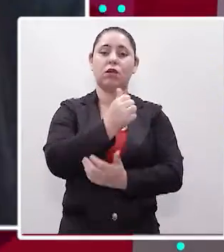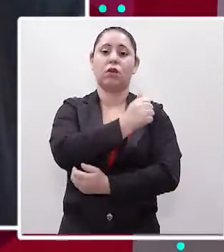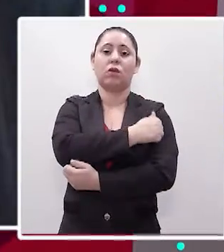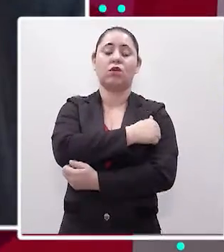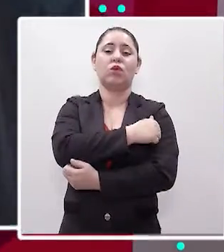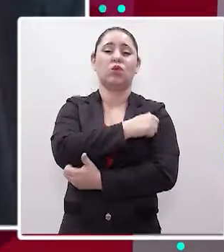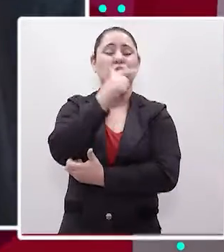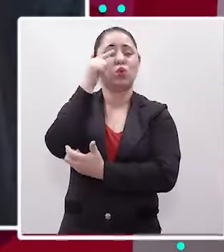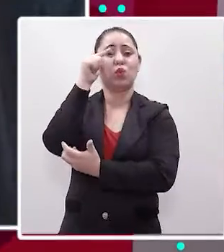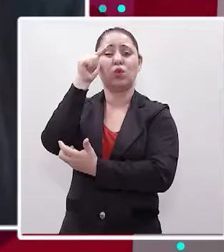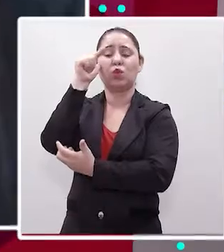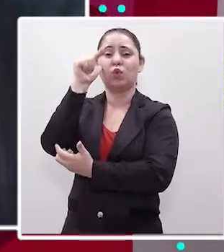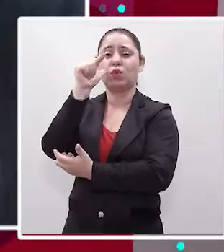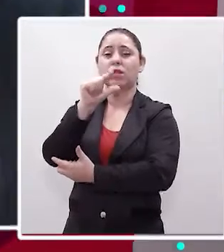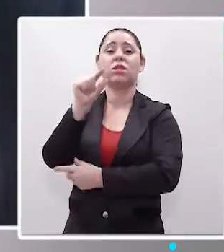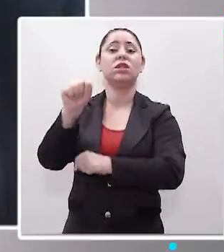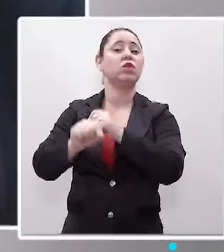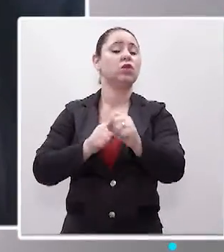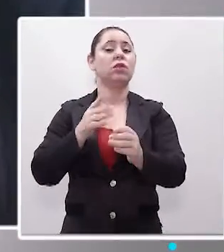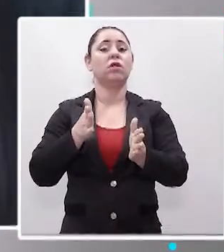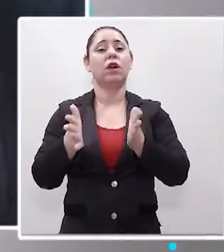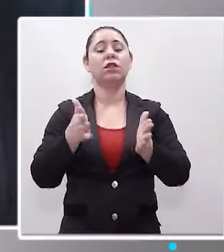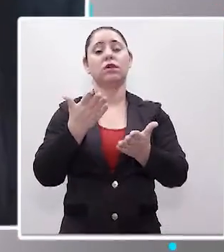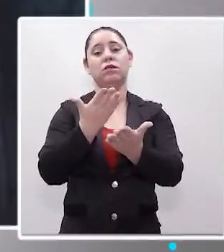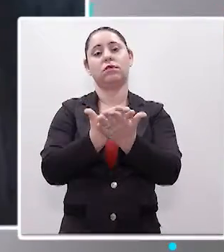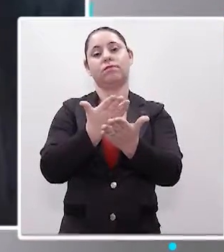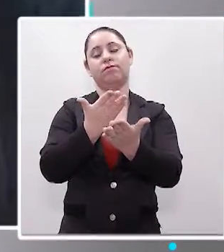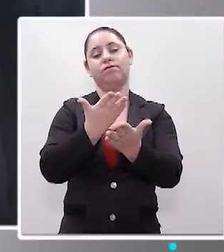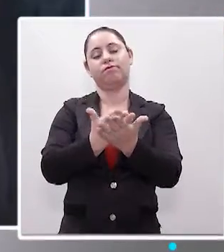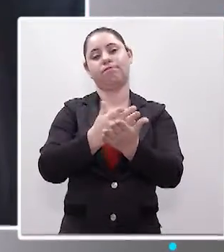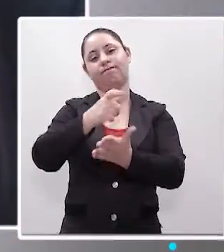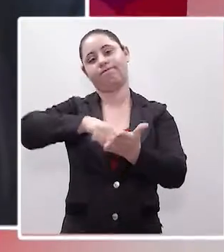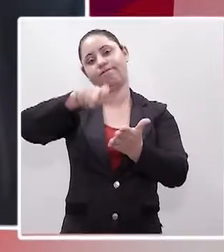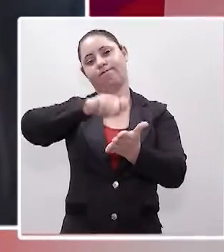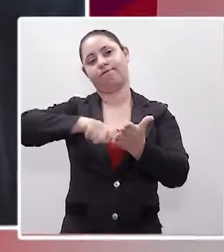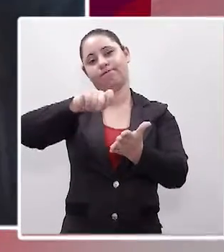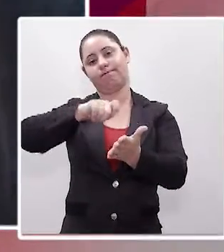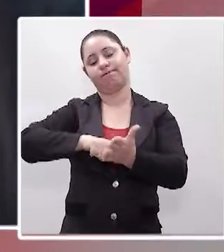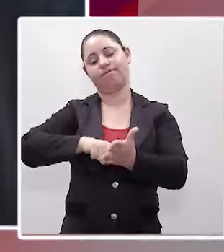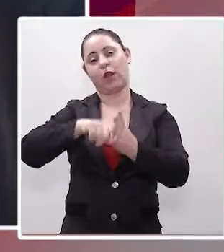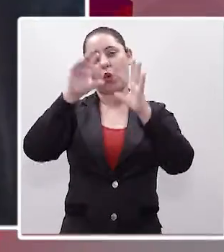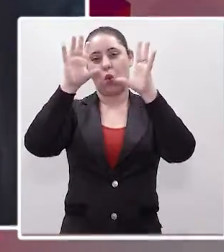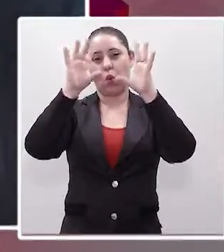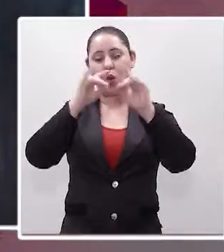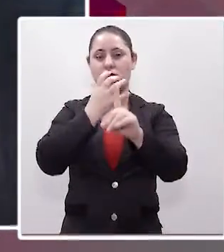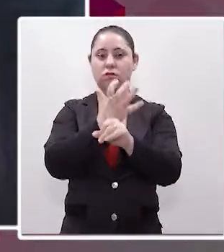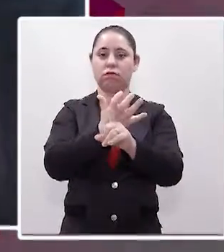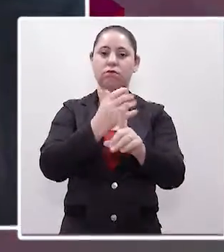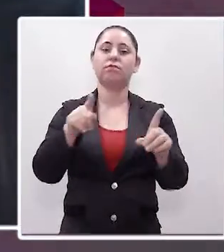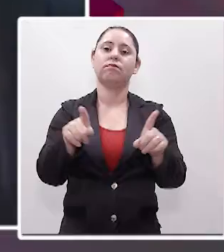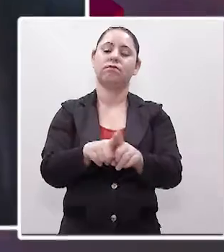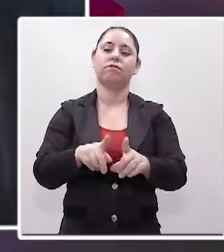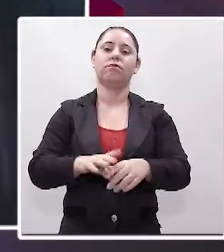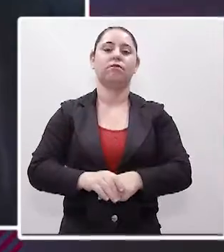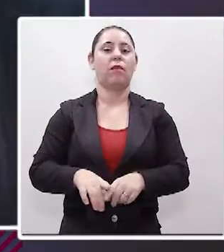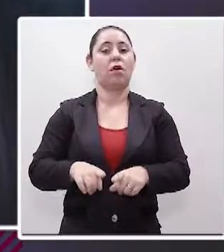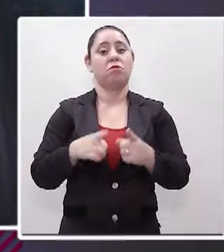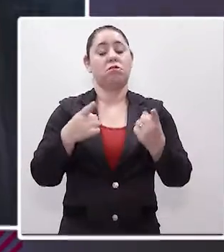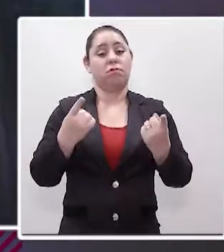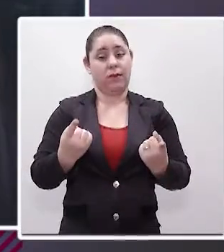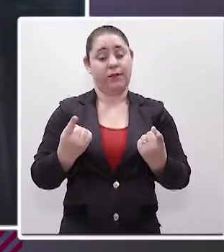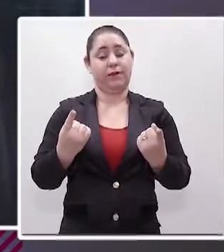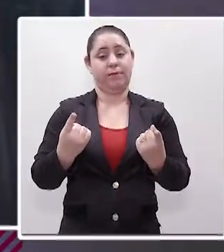criadas para que esses alunos conseguissem, de alguma forma, ter acesso às atividades, aos conteúdos,